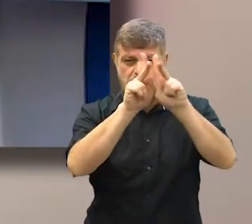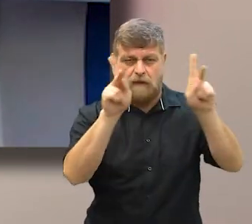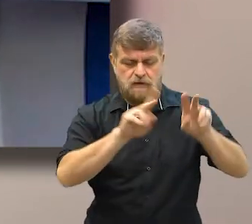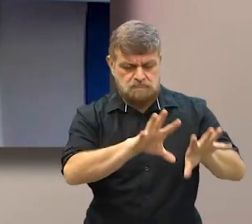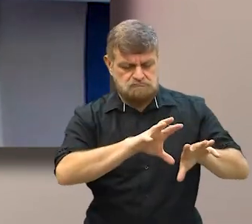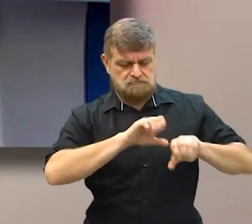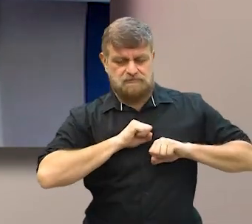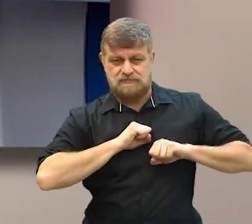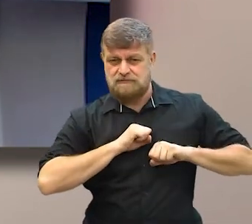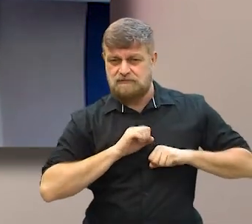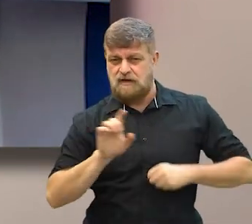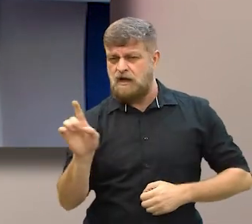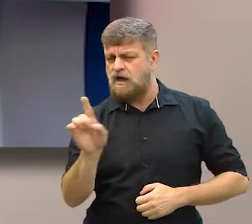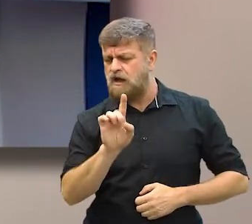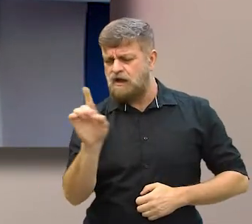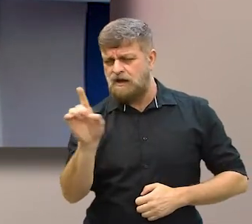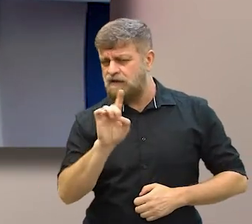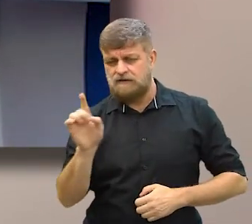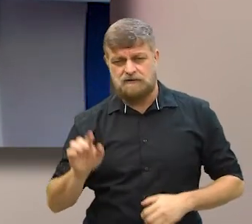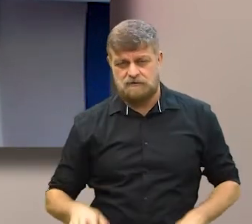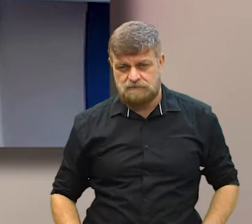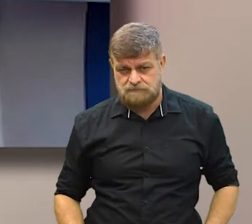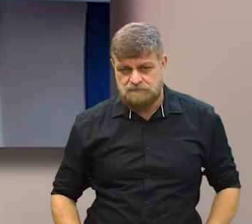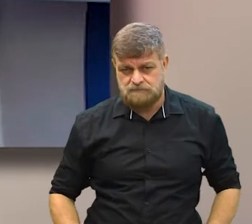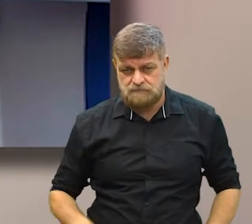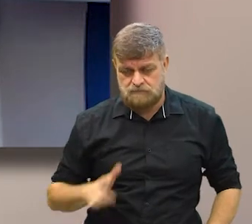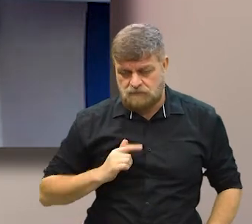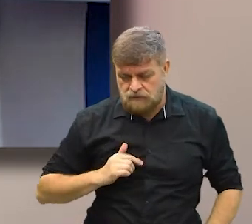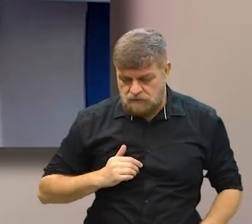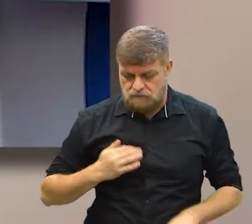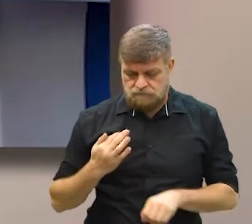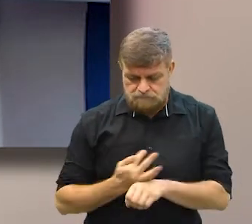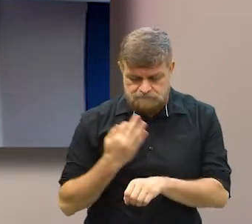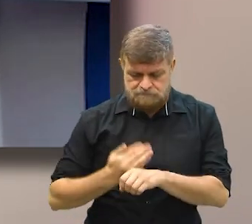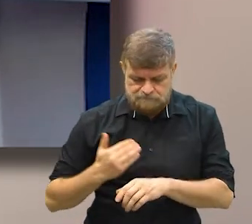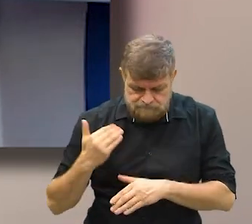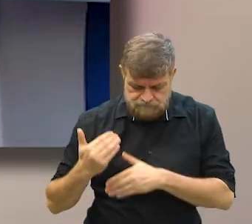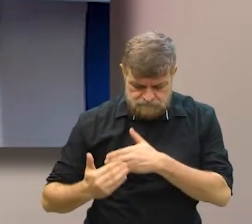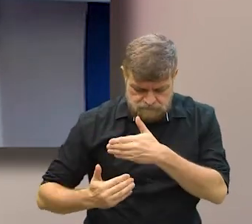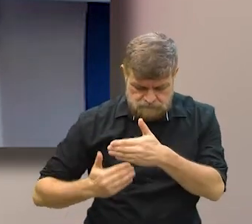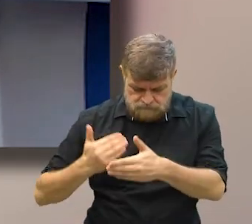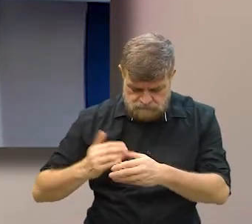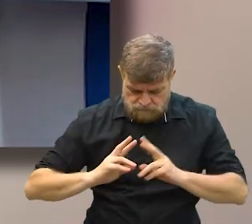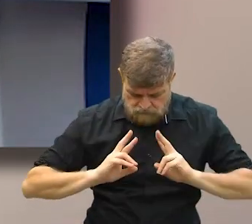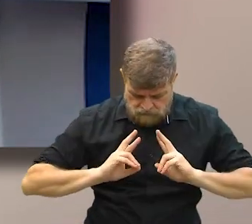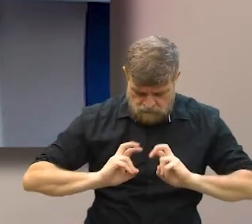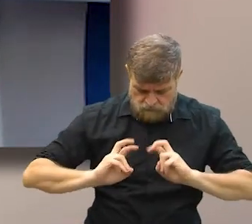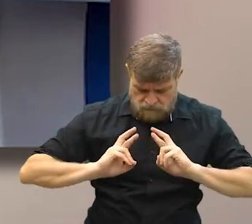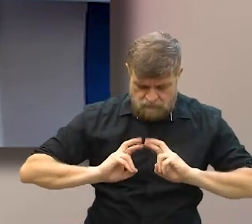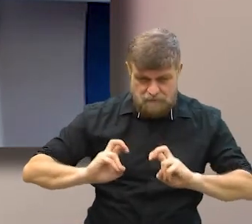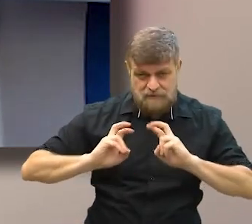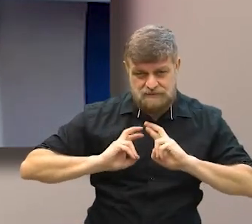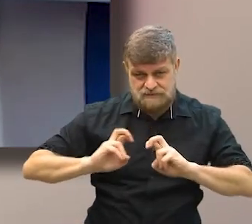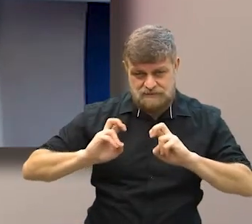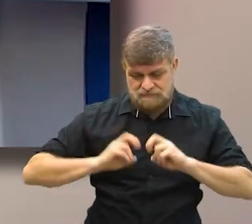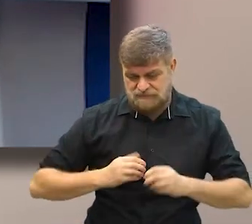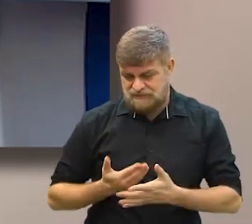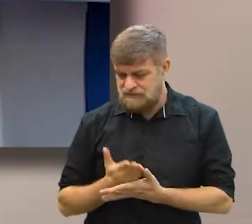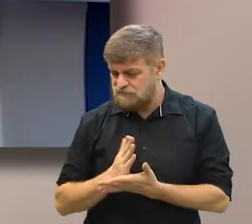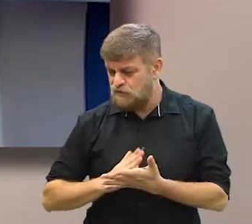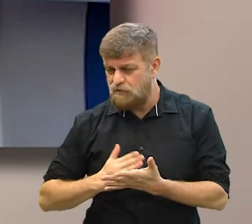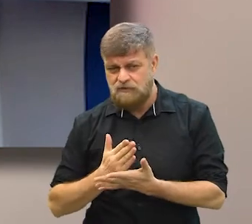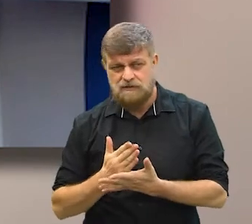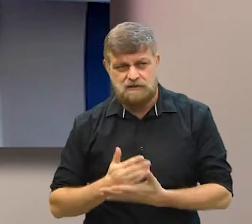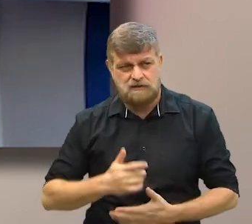paz, e não é verdade? É uma jornada, é um perceber-se